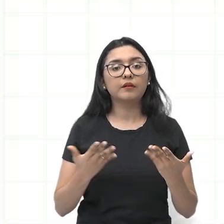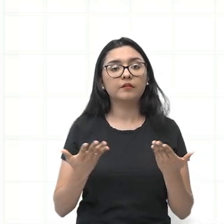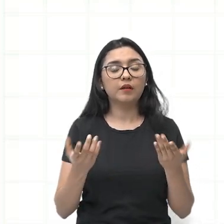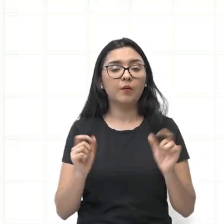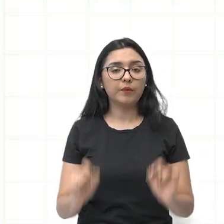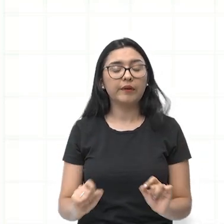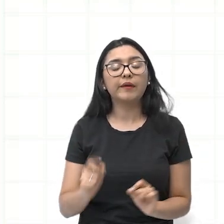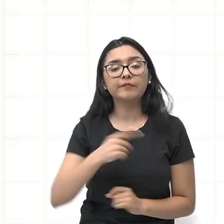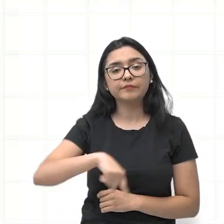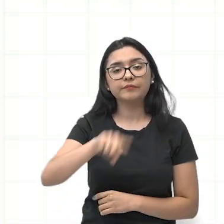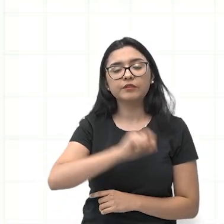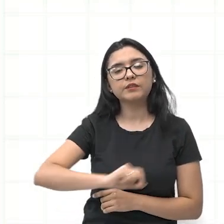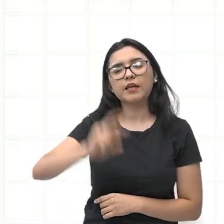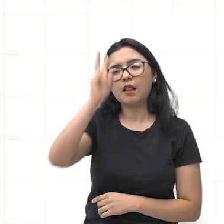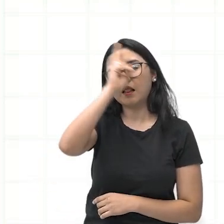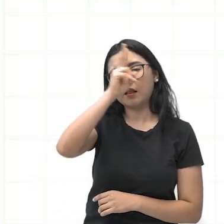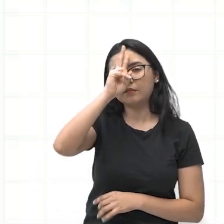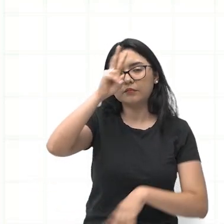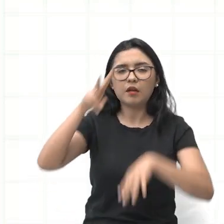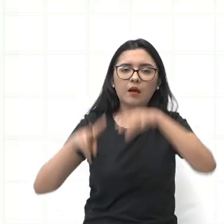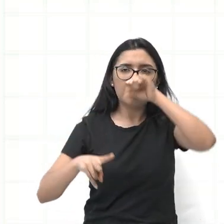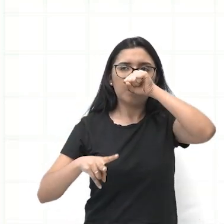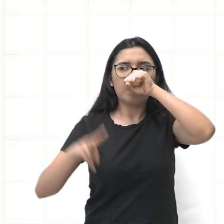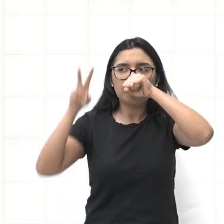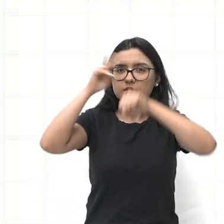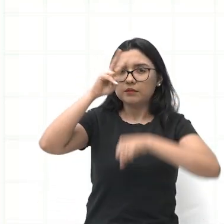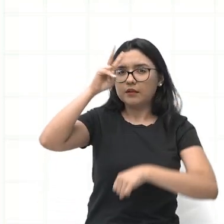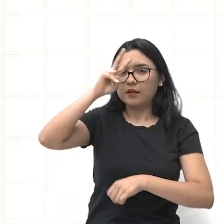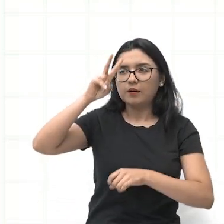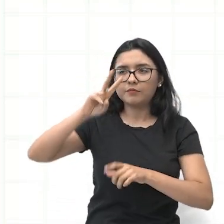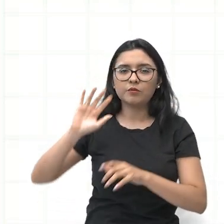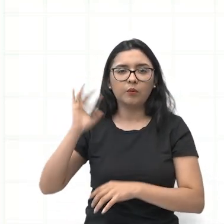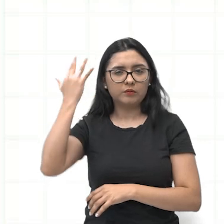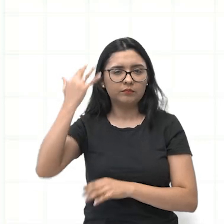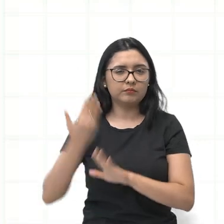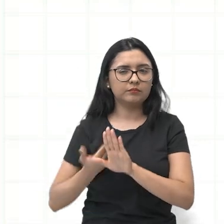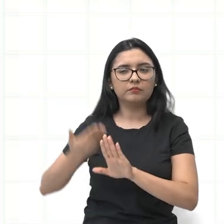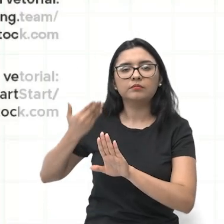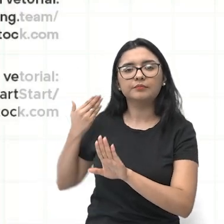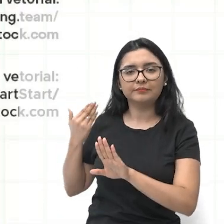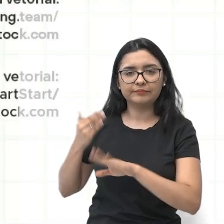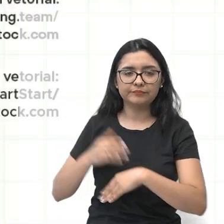dá aí essa memória olfativa.